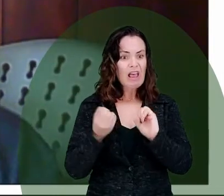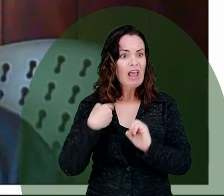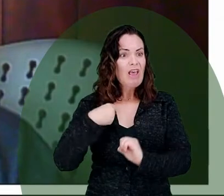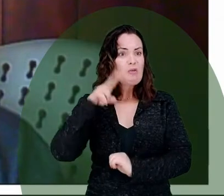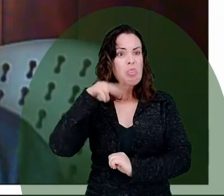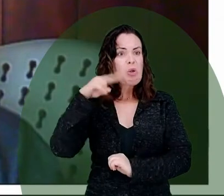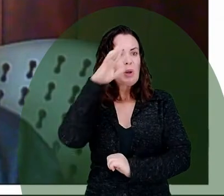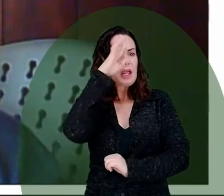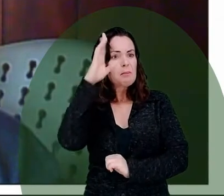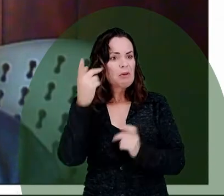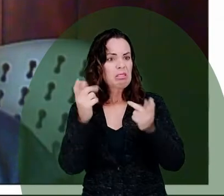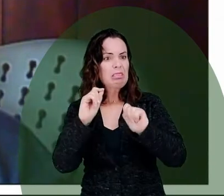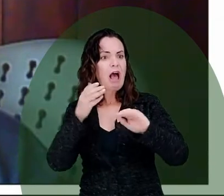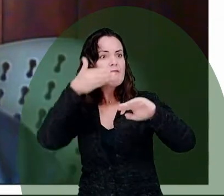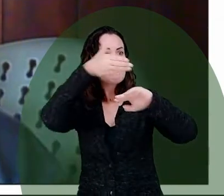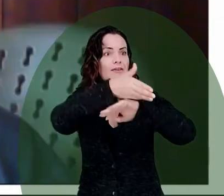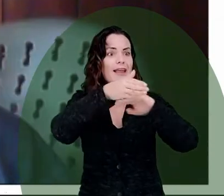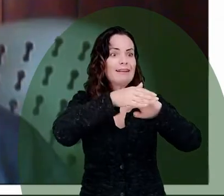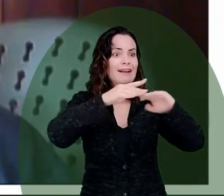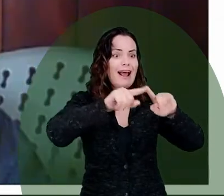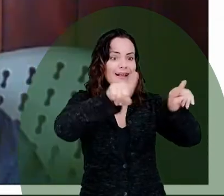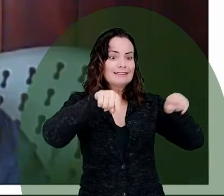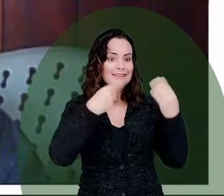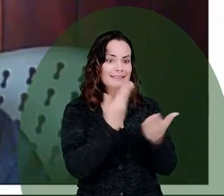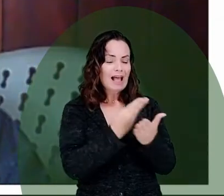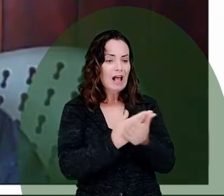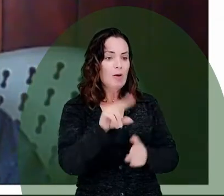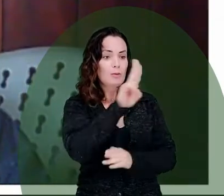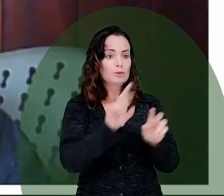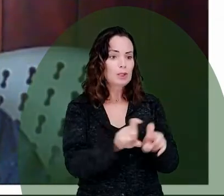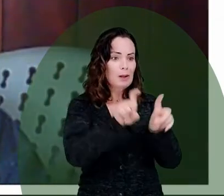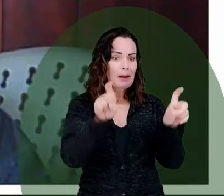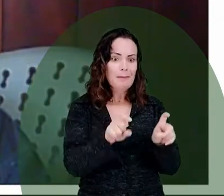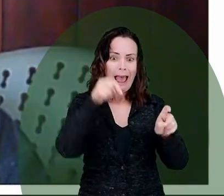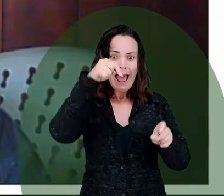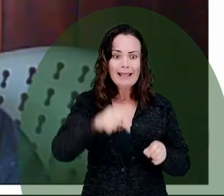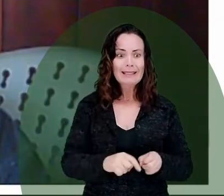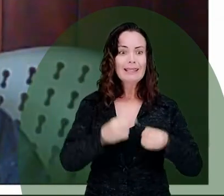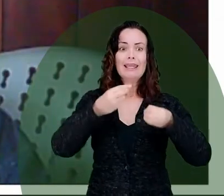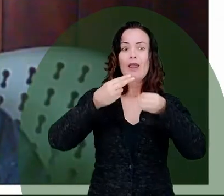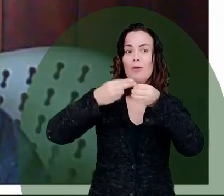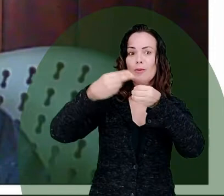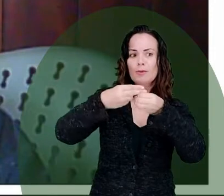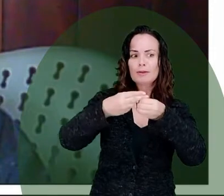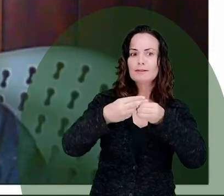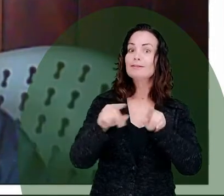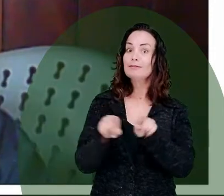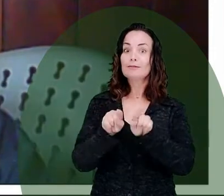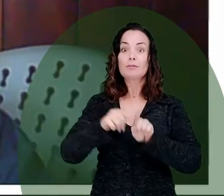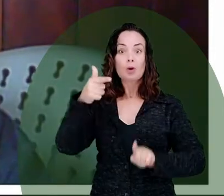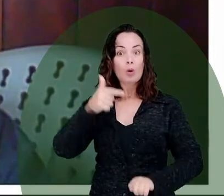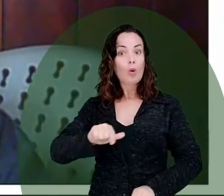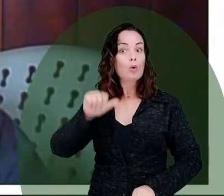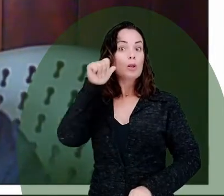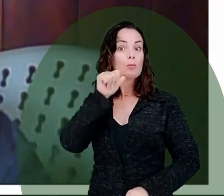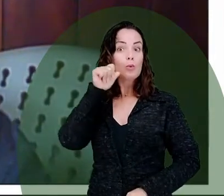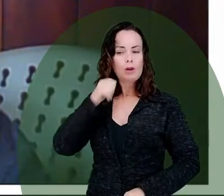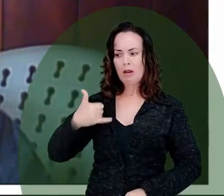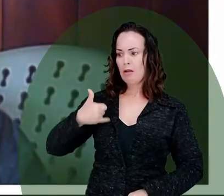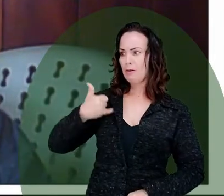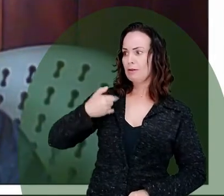sala, trabalhar com computador na Unicamp. E uma senhora, uma pernambucana também, de 70